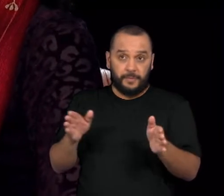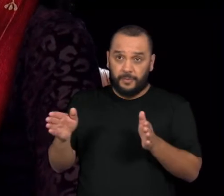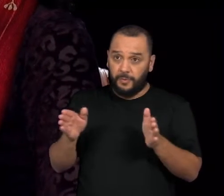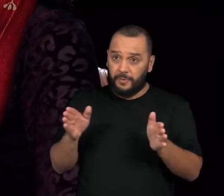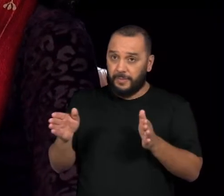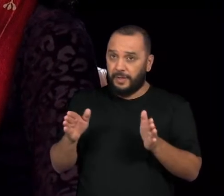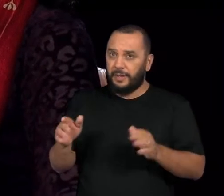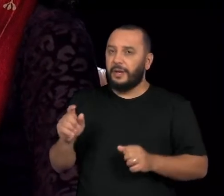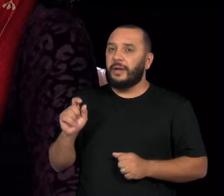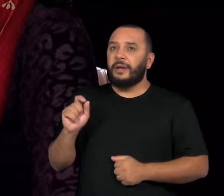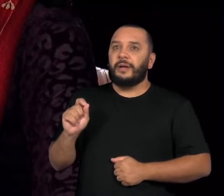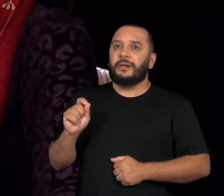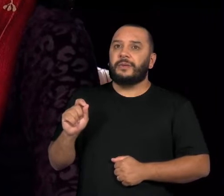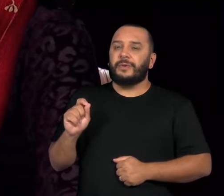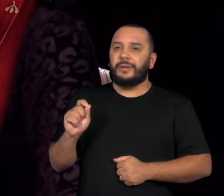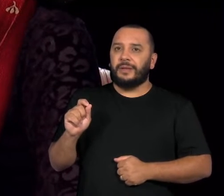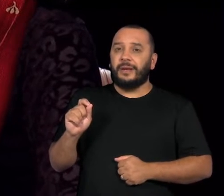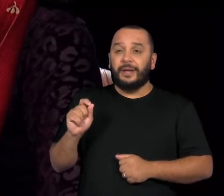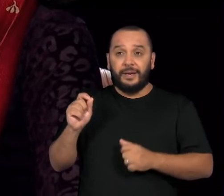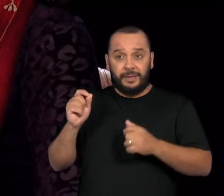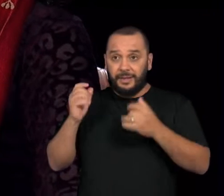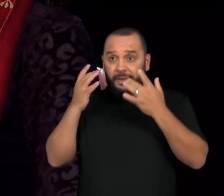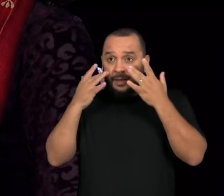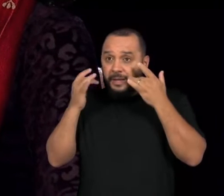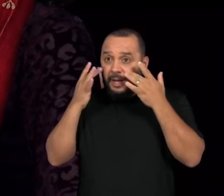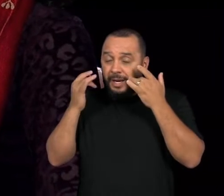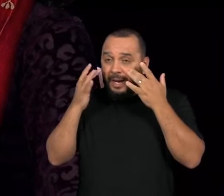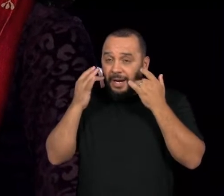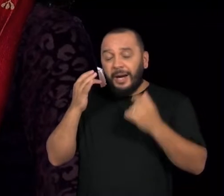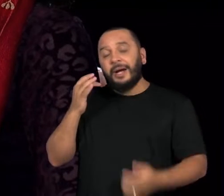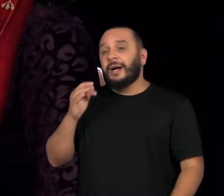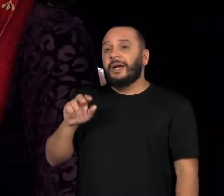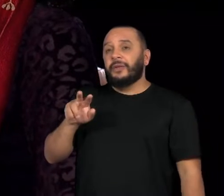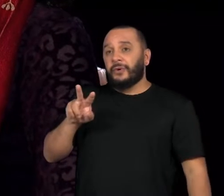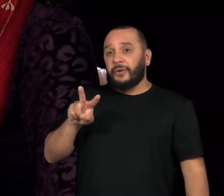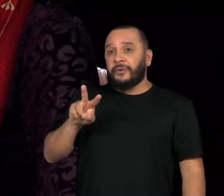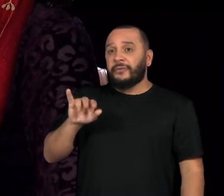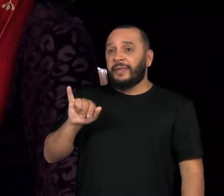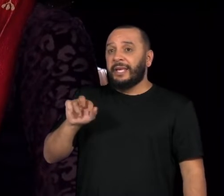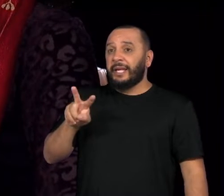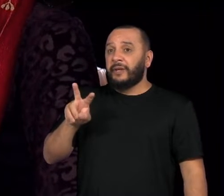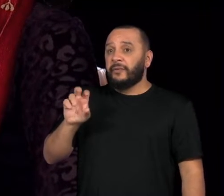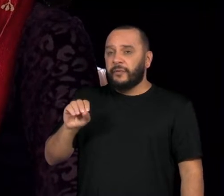terminou o Teatro Vivo e que eu comecei